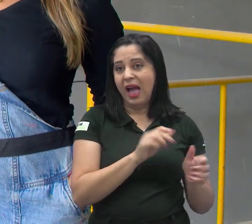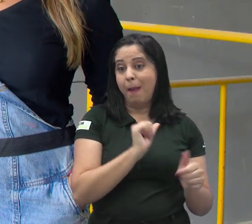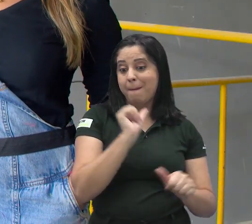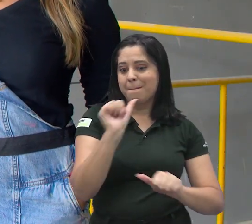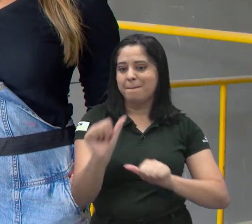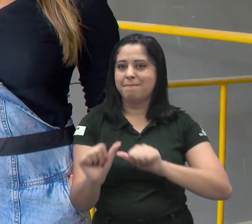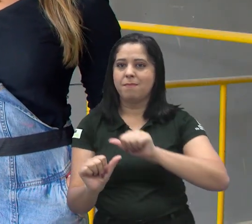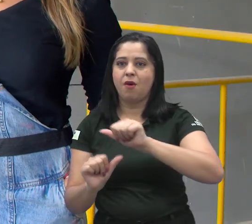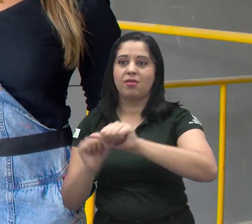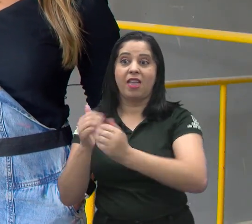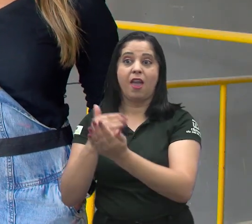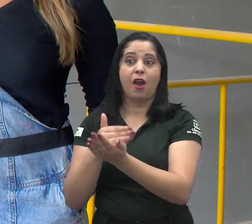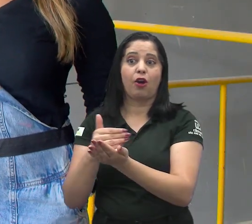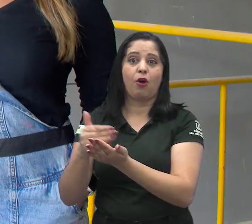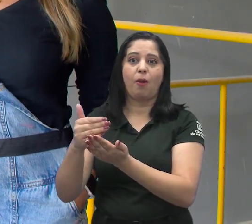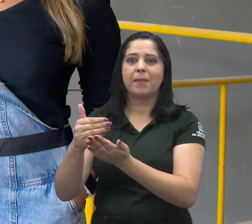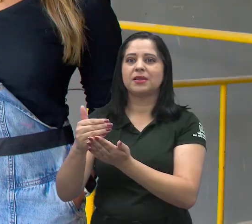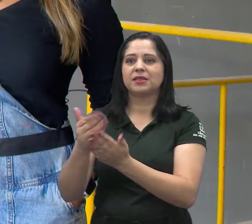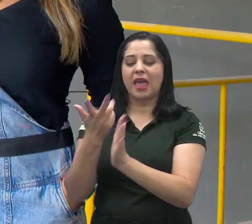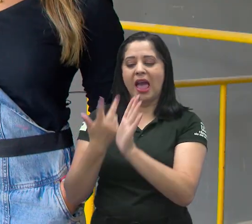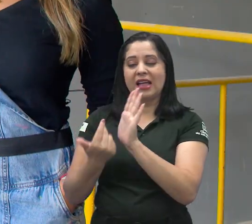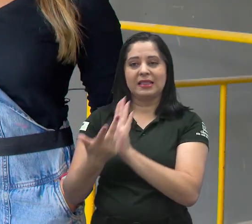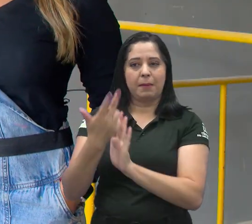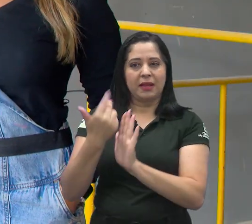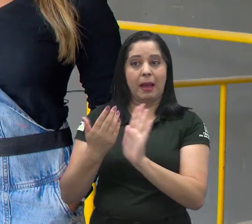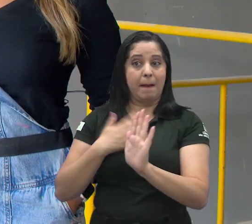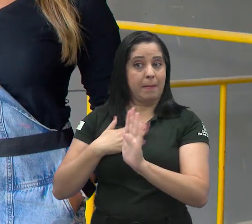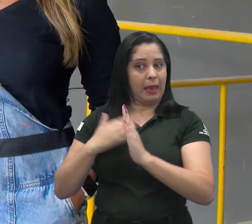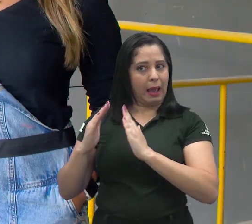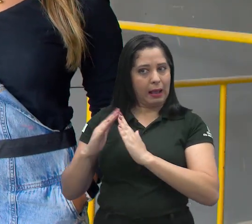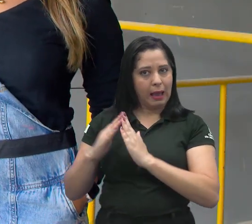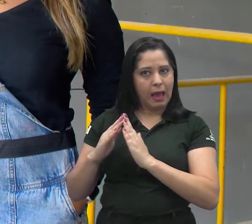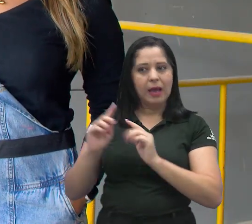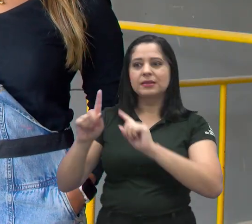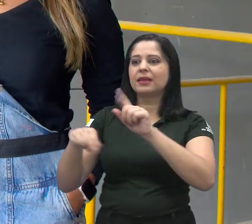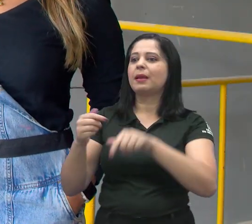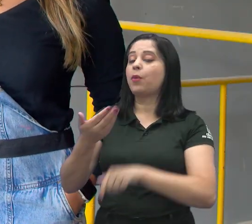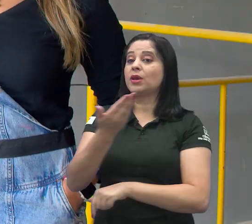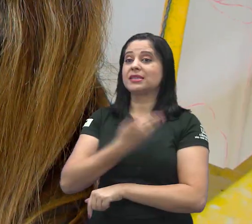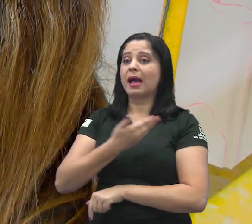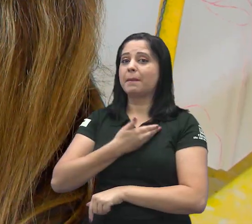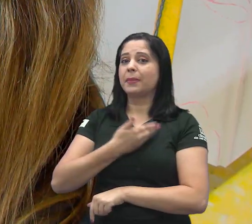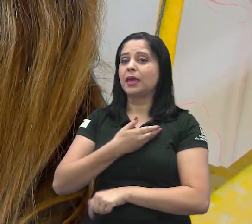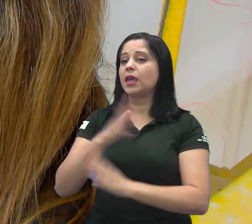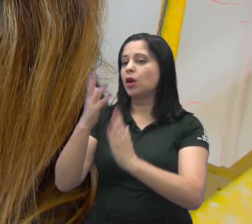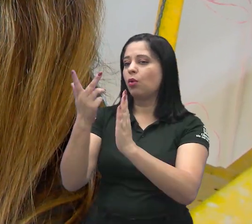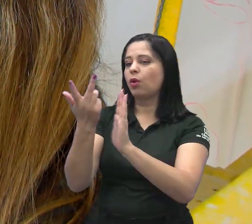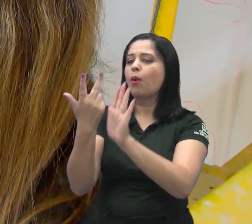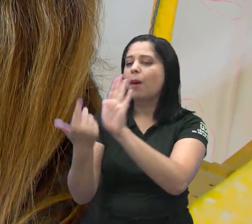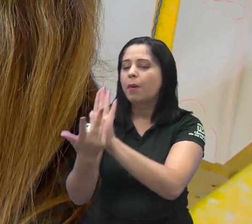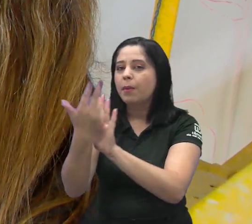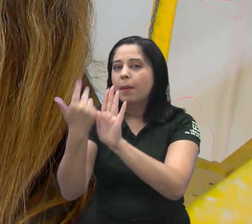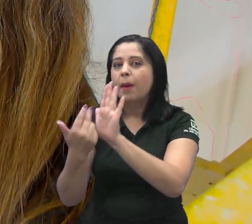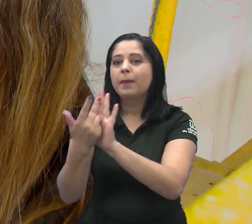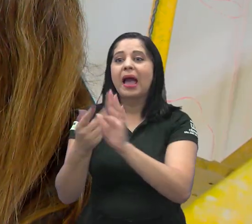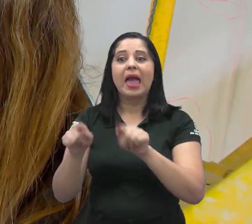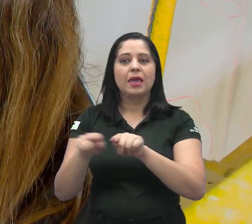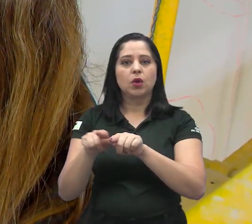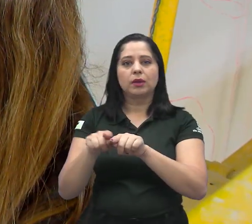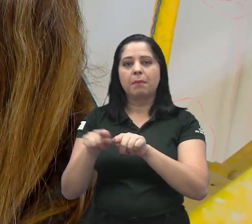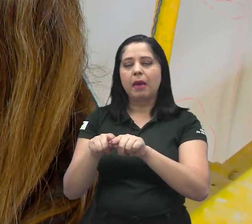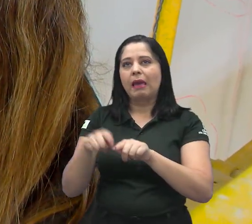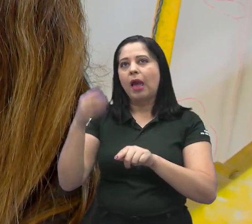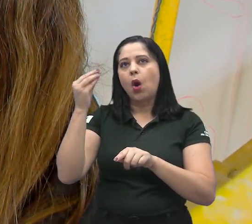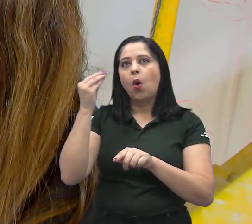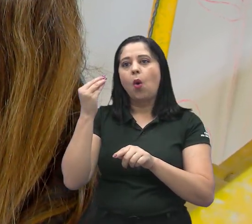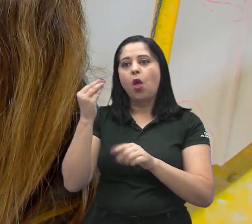comecei fazendo primeiro para mim, depois para amigos, para entender como funcionava, quanto tempo eu levava, quanto material eu gastava, e